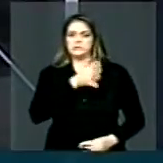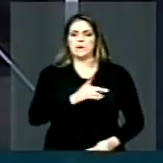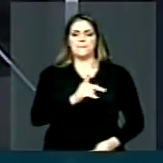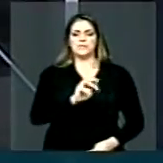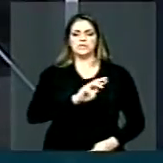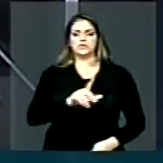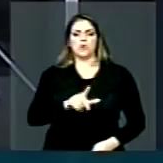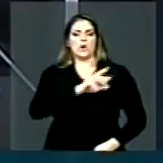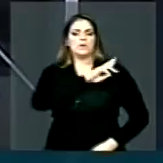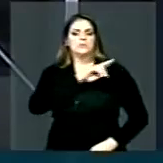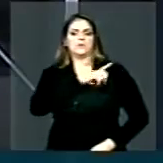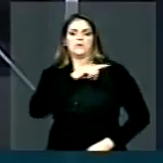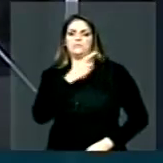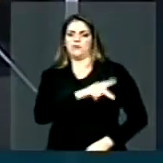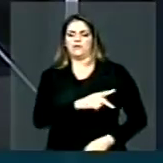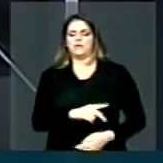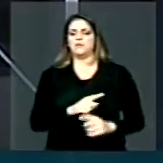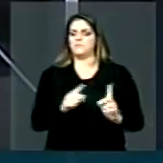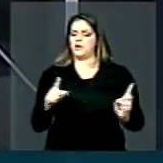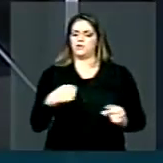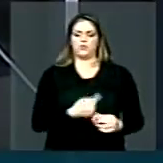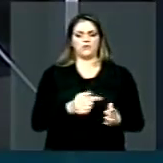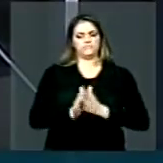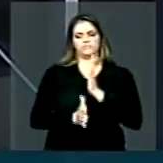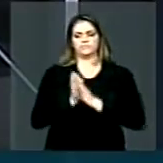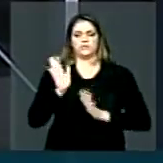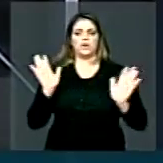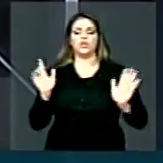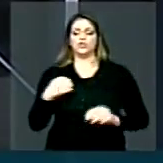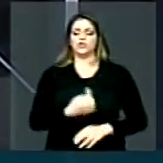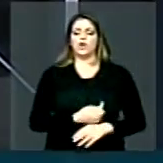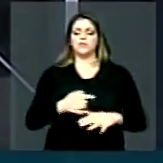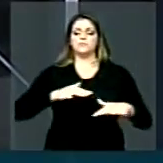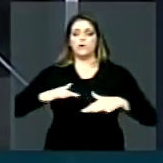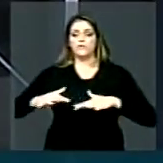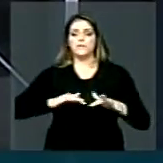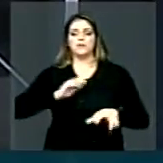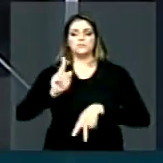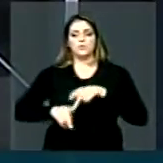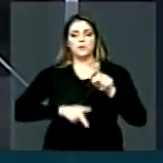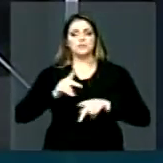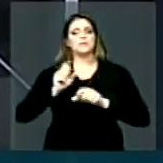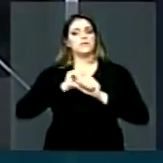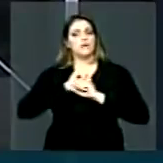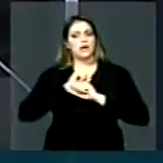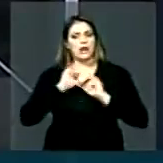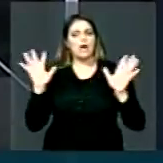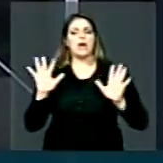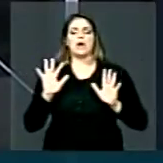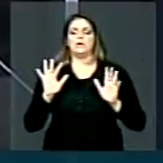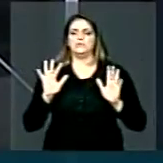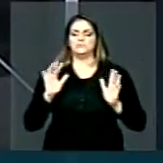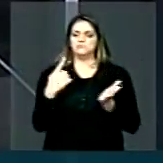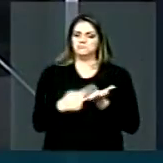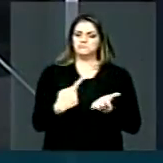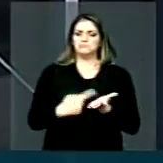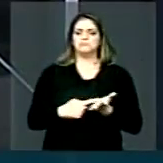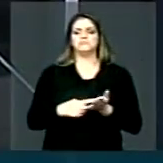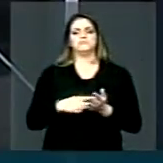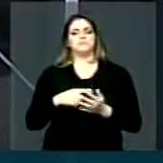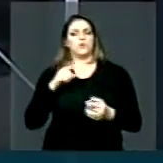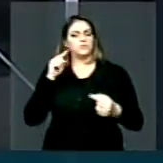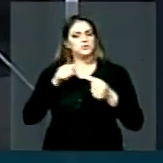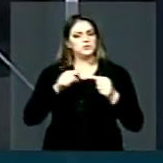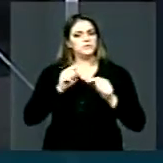àquilo que não é a sua tática. A nossa tática é movimento de massas, claro, aberto, programático,